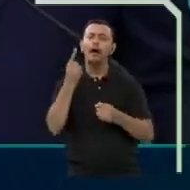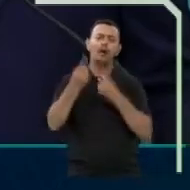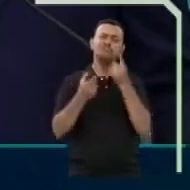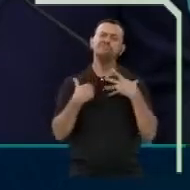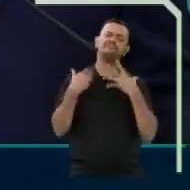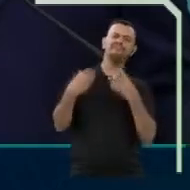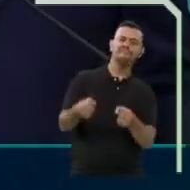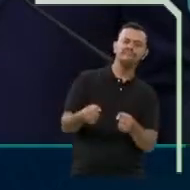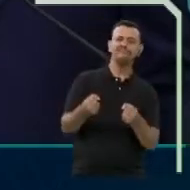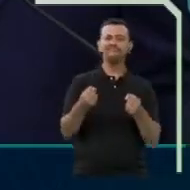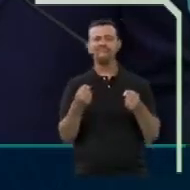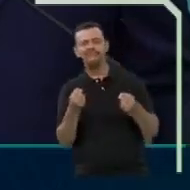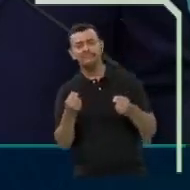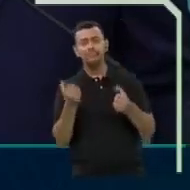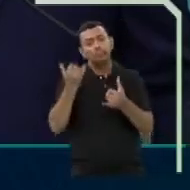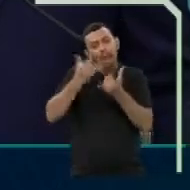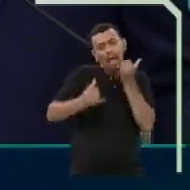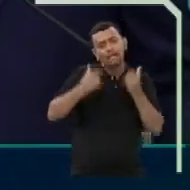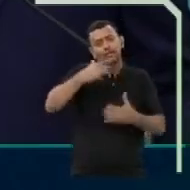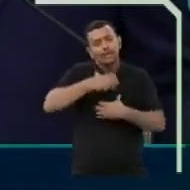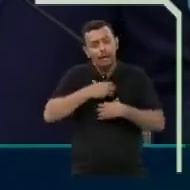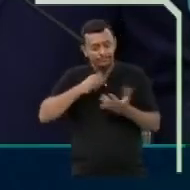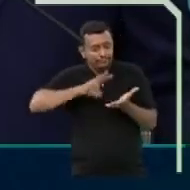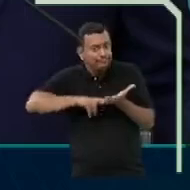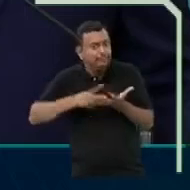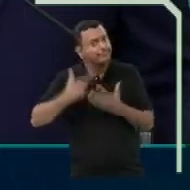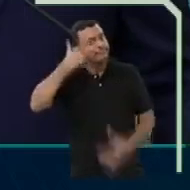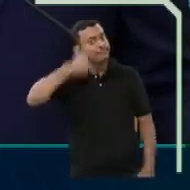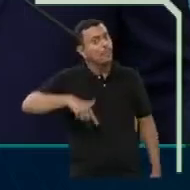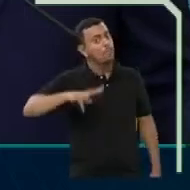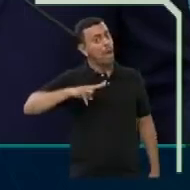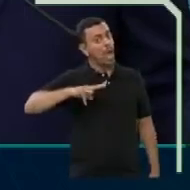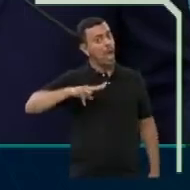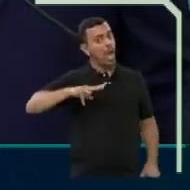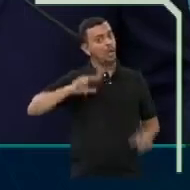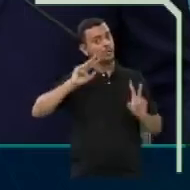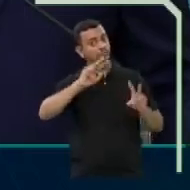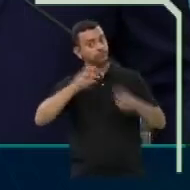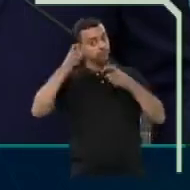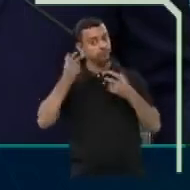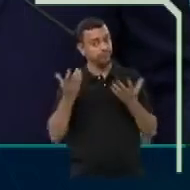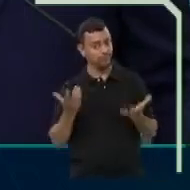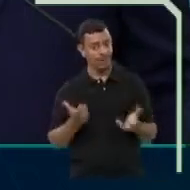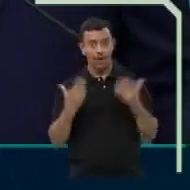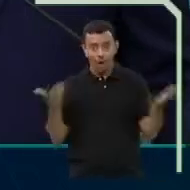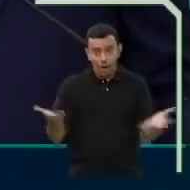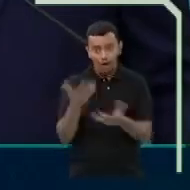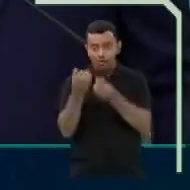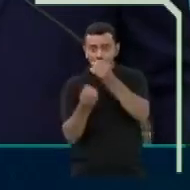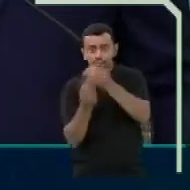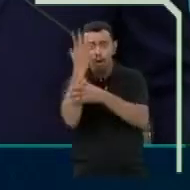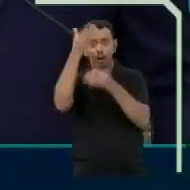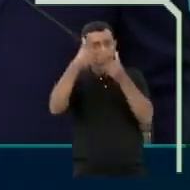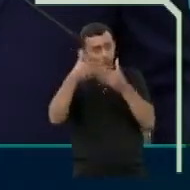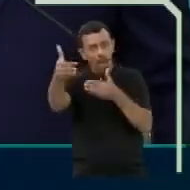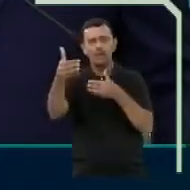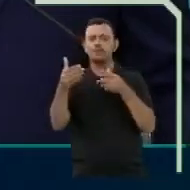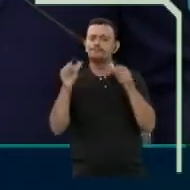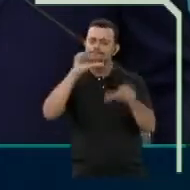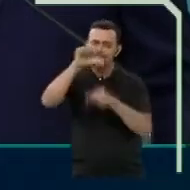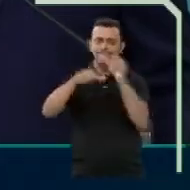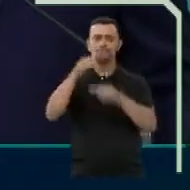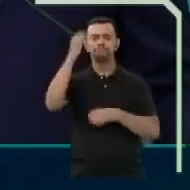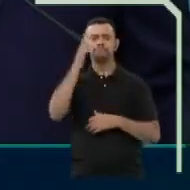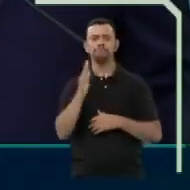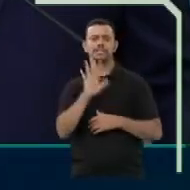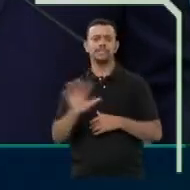ao sabor de conveniências pessoais. A refundação da República seria a reconstrução, seria